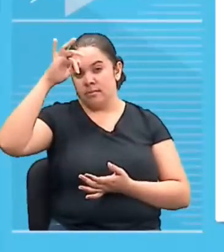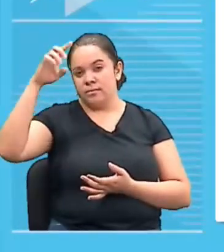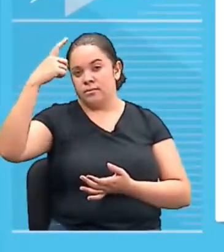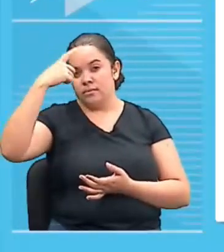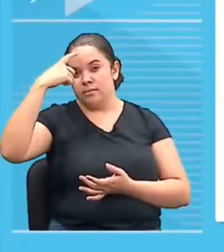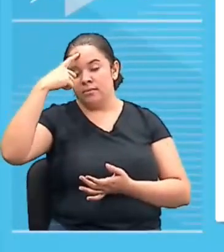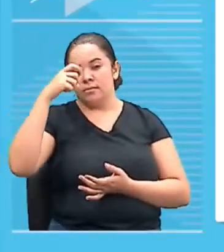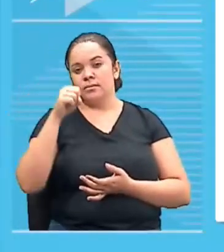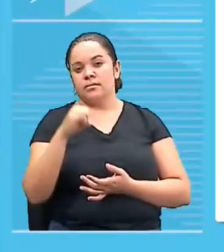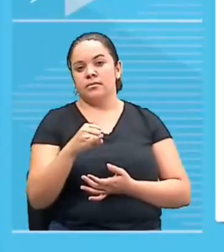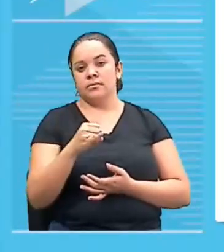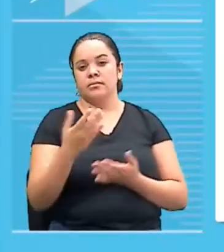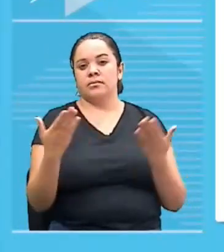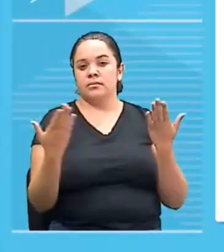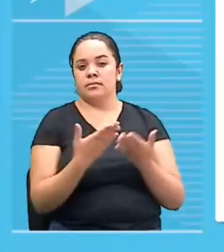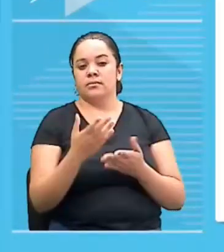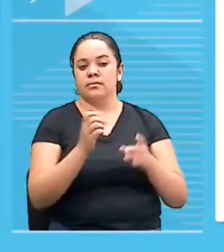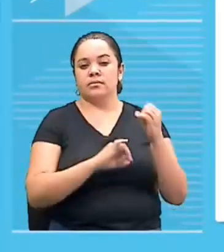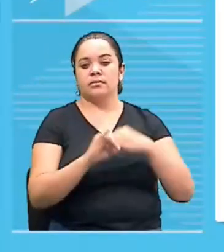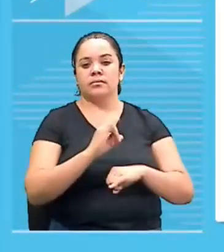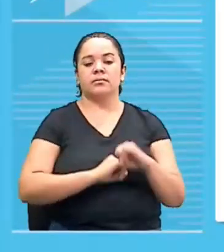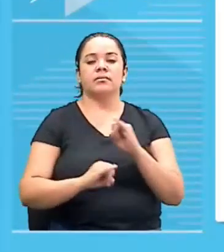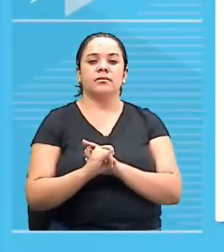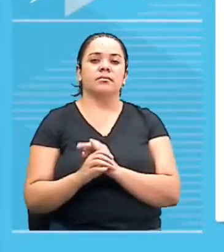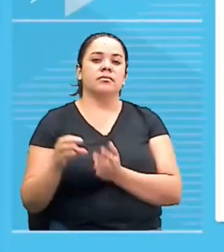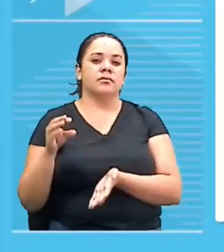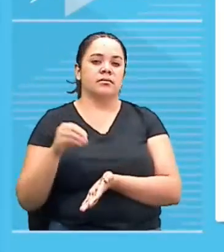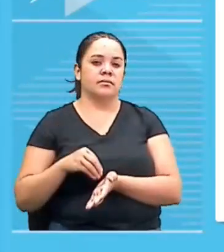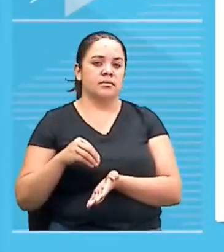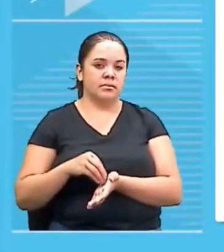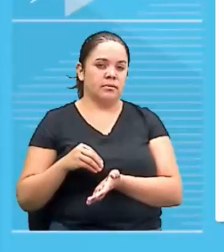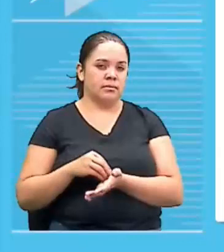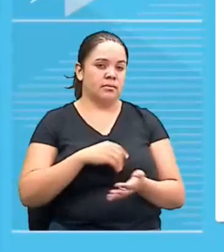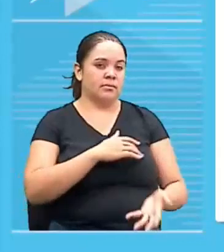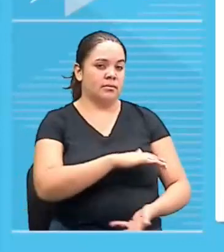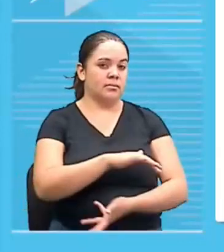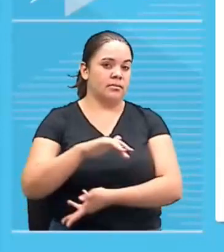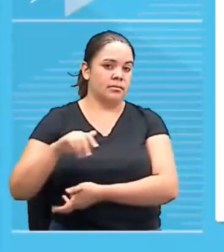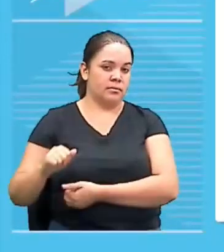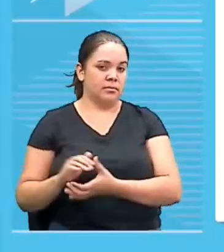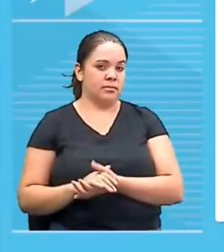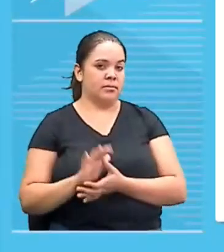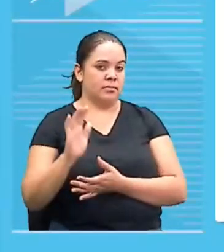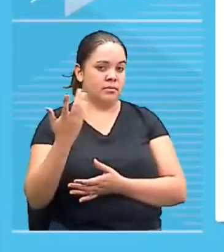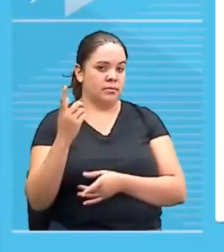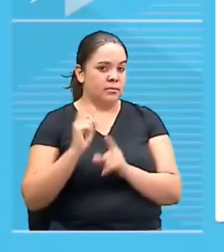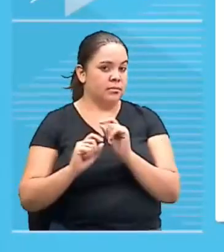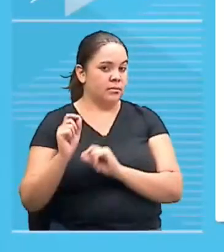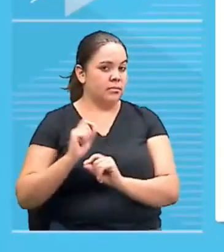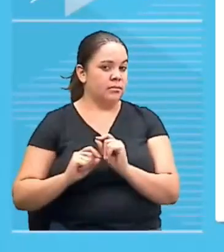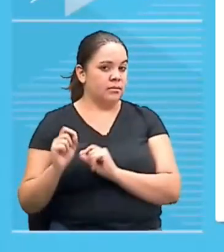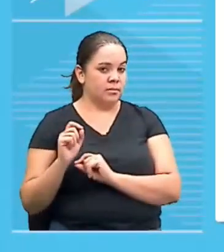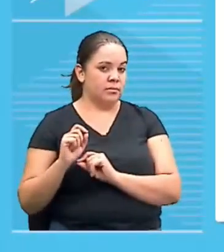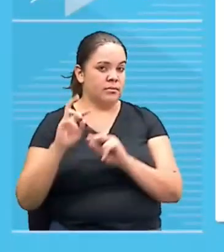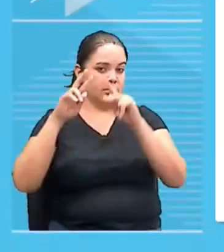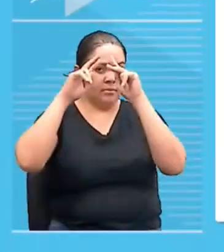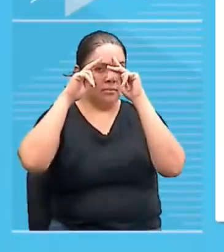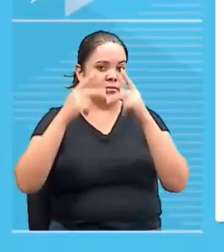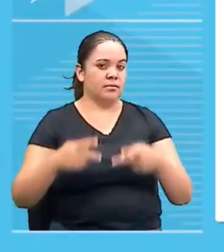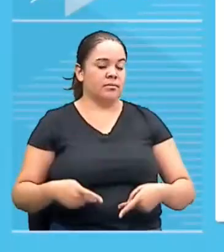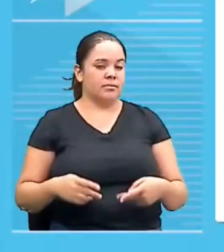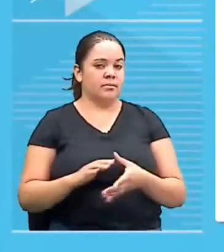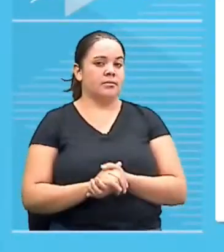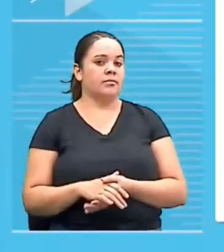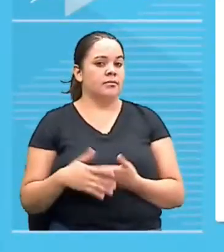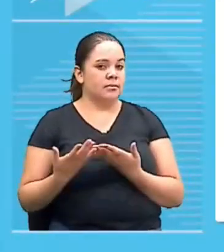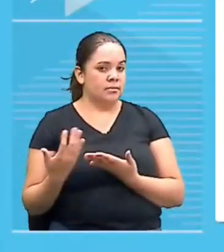a internet deixasse de existir no mundo? O que é que vocês acham que ia acontecer com a humanidade? Me